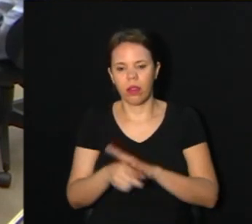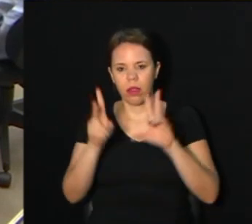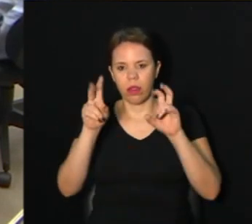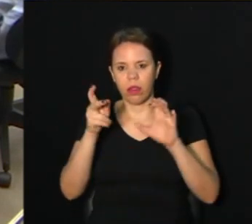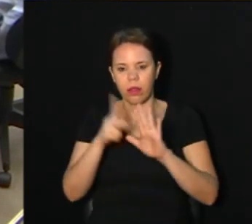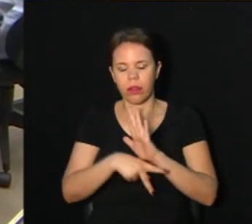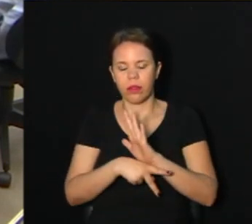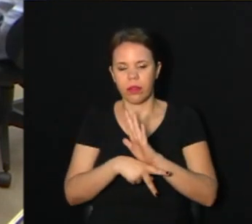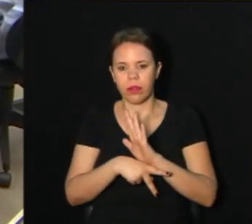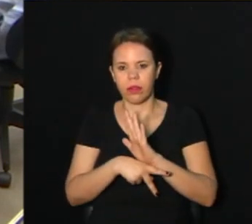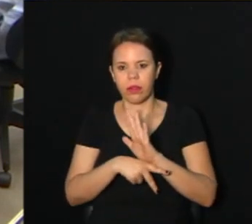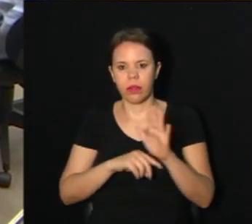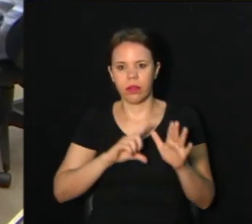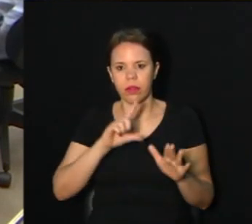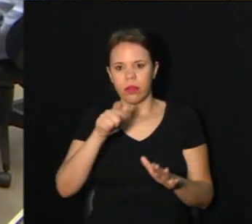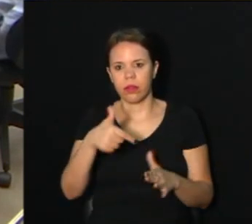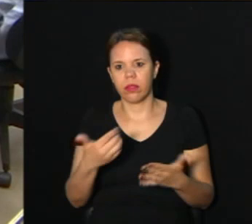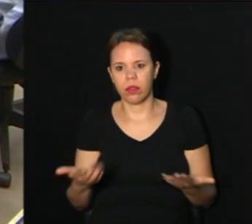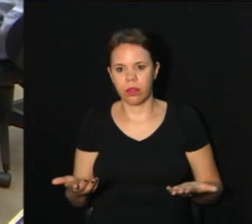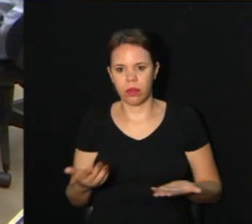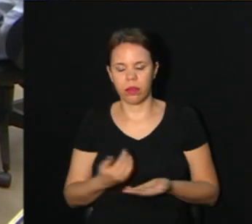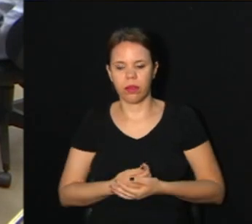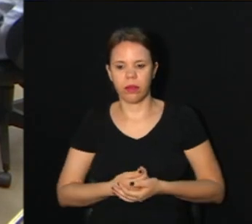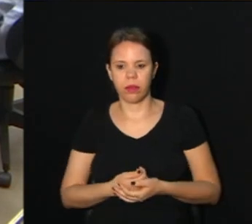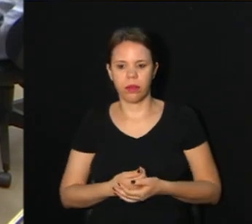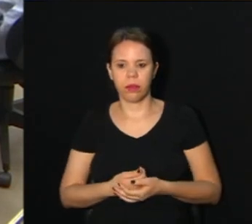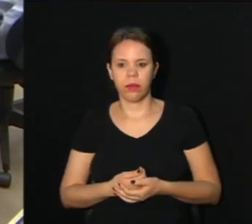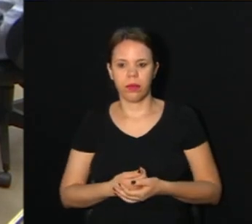projeto para depois, então,